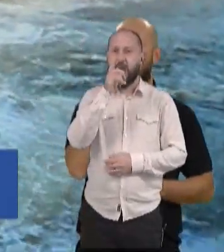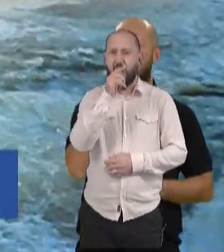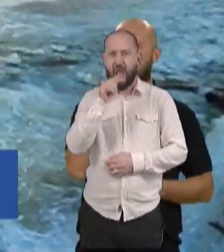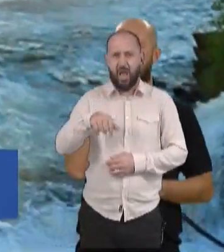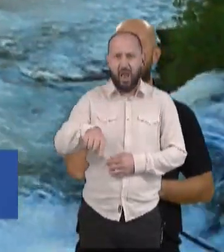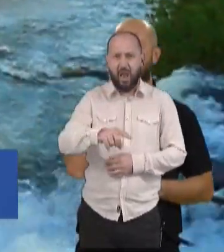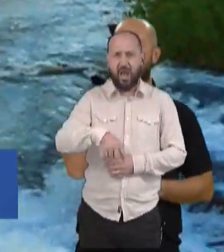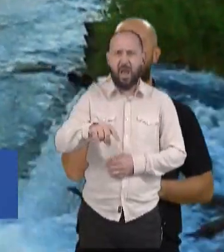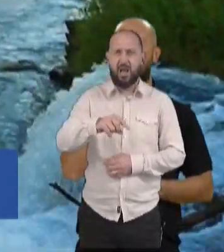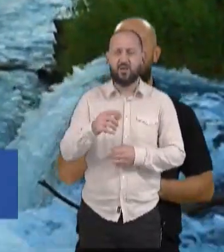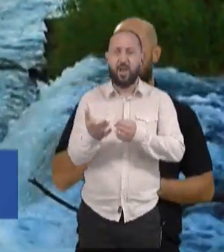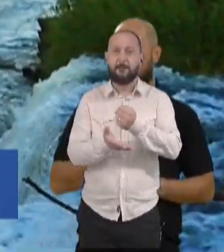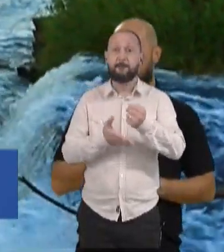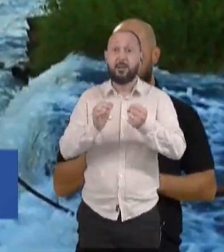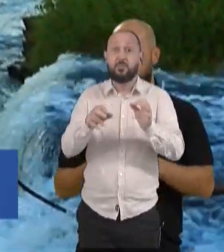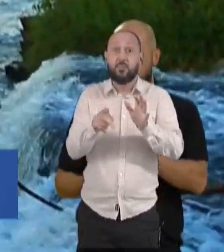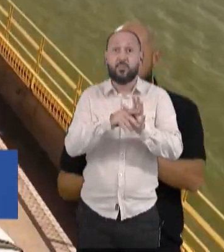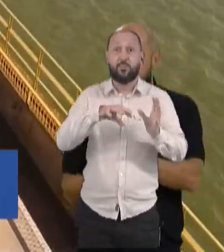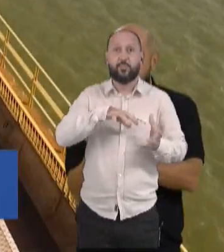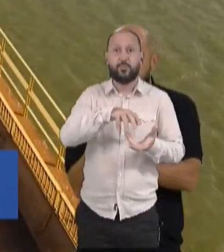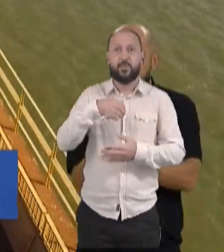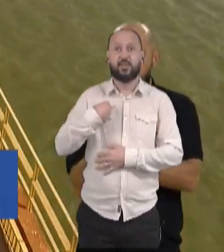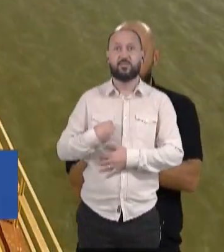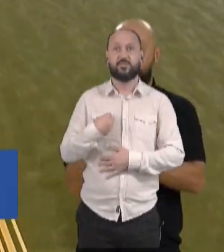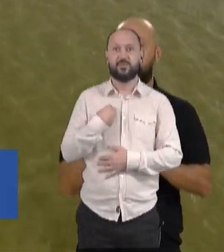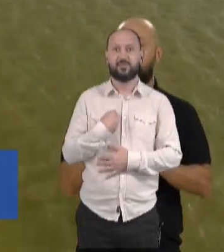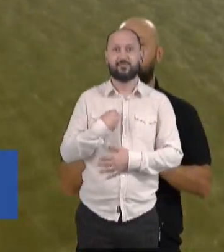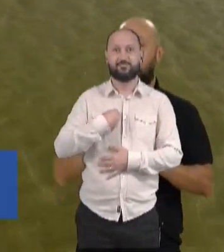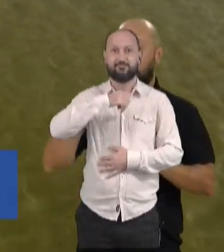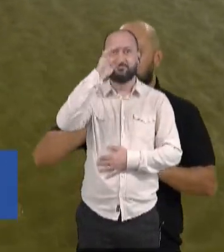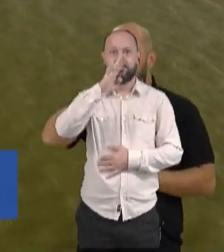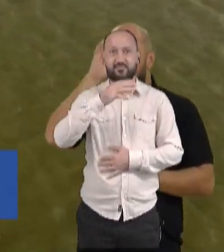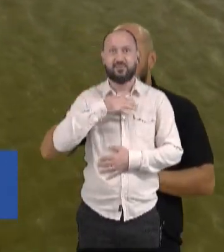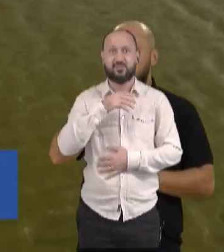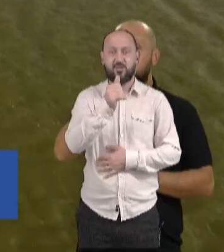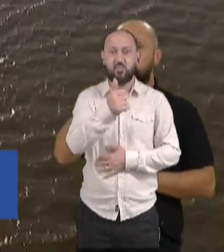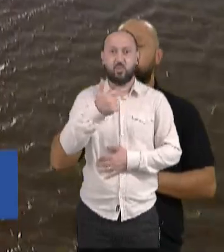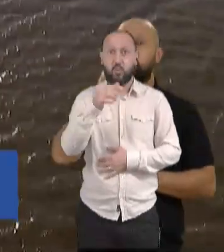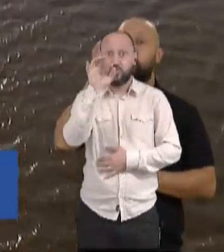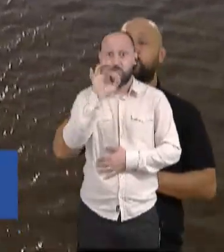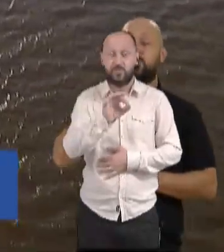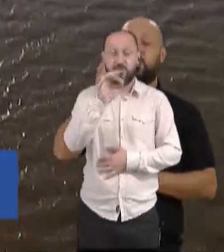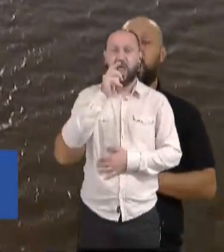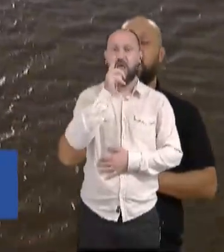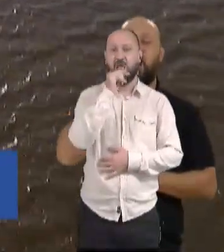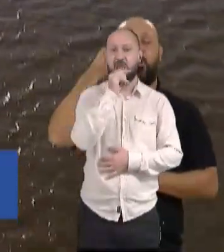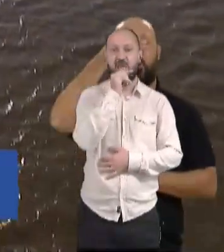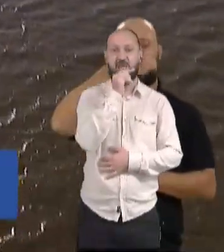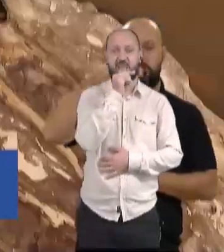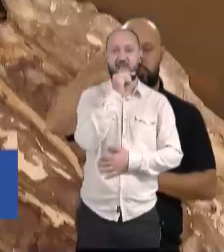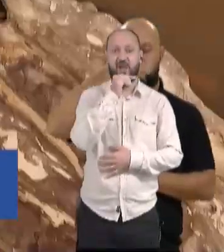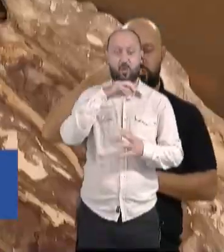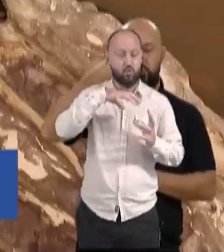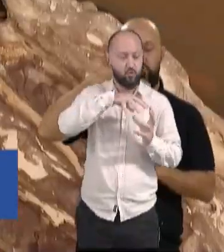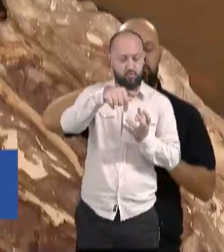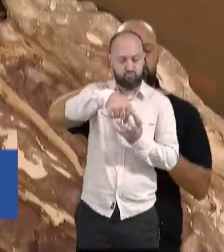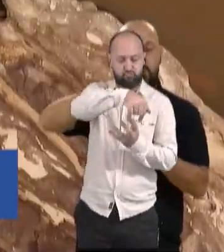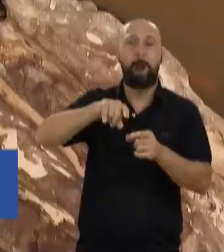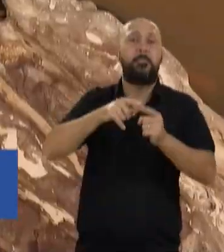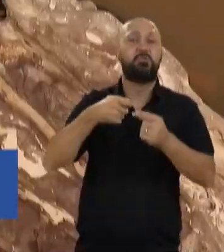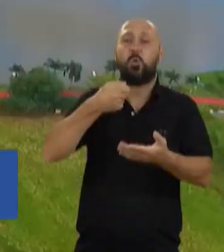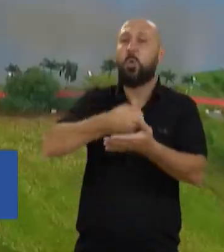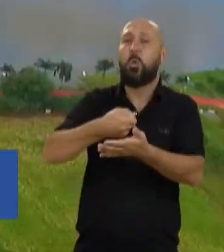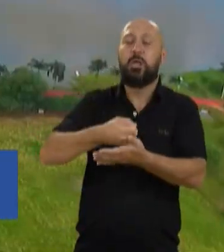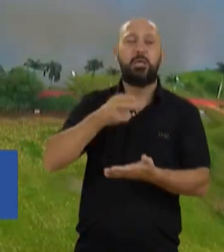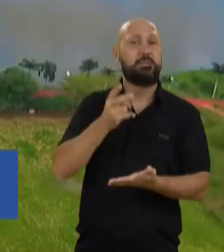A água é a essência da vida. O Brasil possui 12% da água doce do planeta, mas